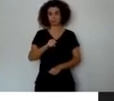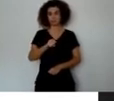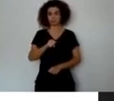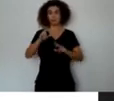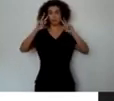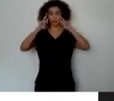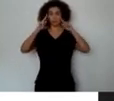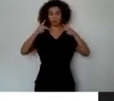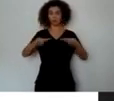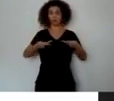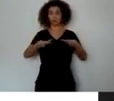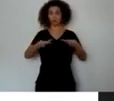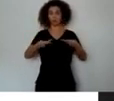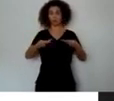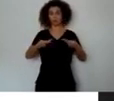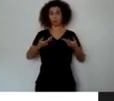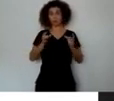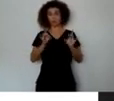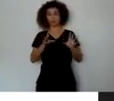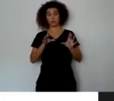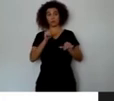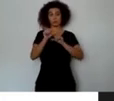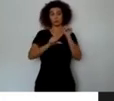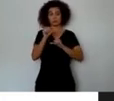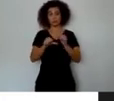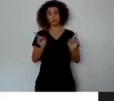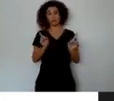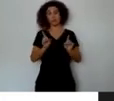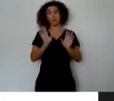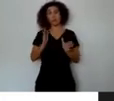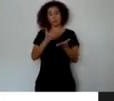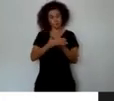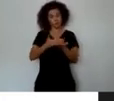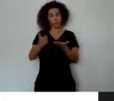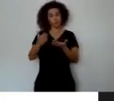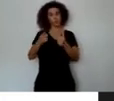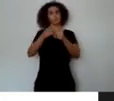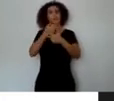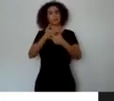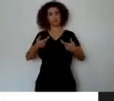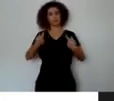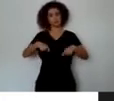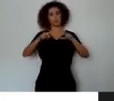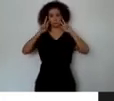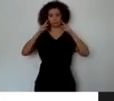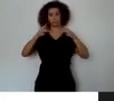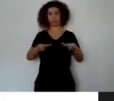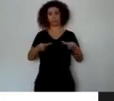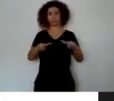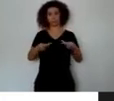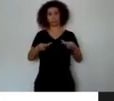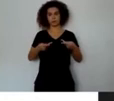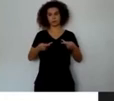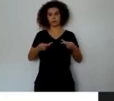não necessariamente transforma, né? Mas é um inicial, assim. Reconhecer não significa que os brancos vão perder os